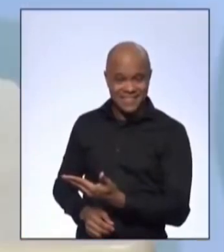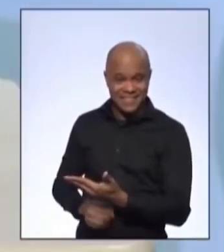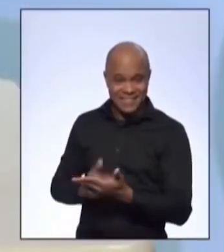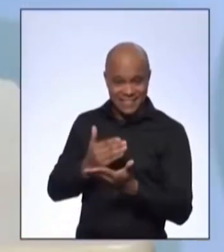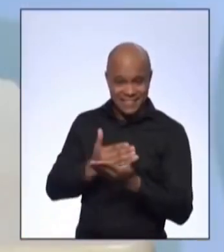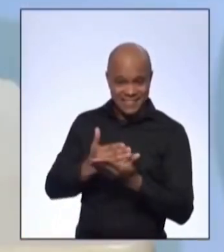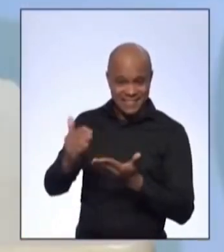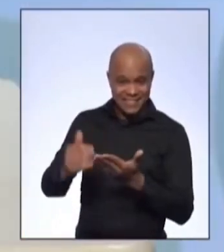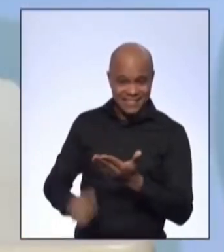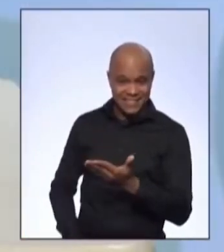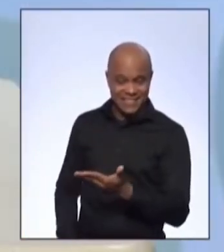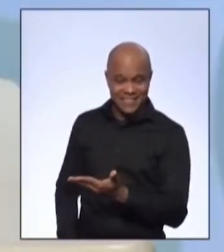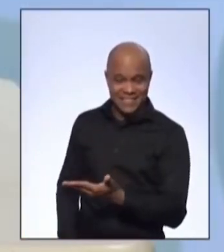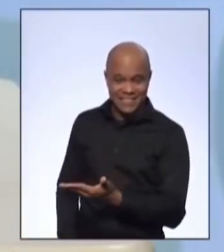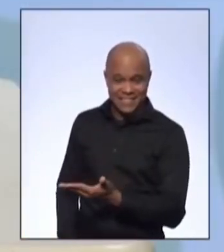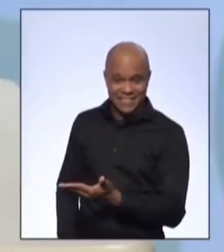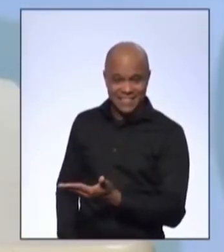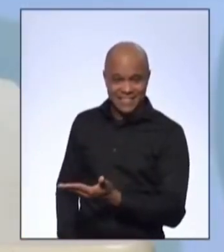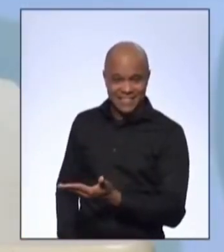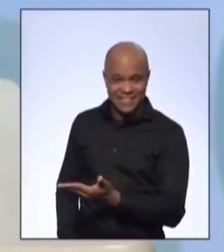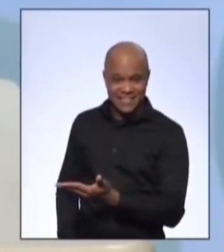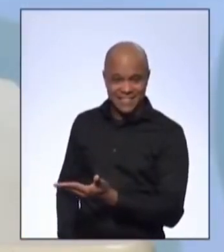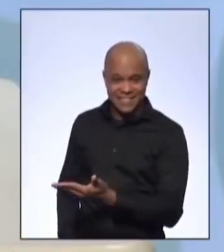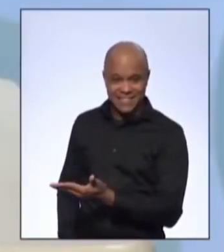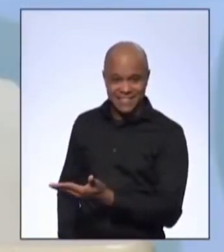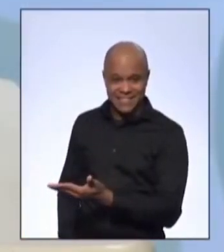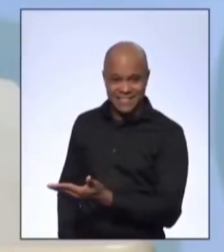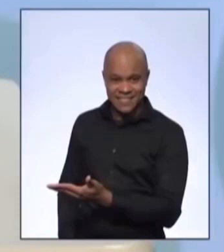ele pega no tranco, Giba. Olha.